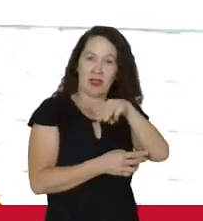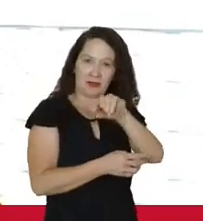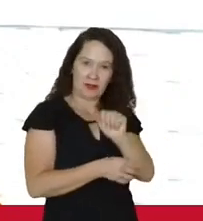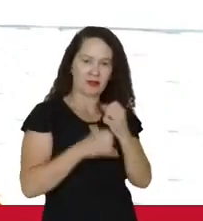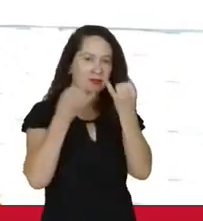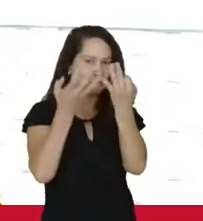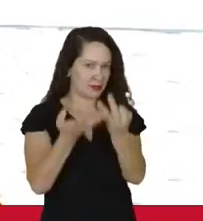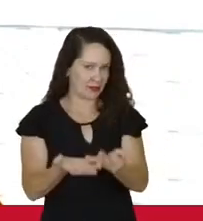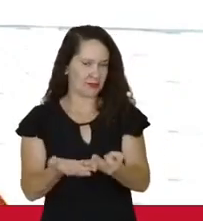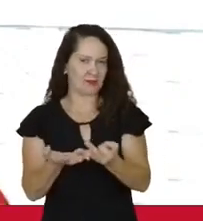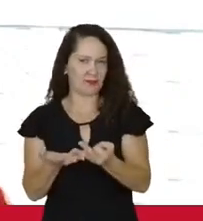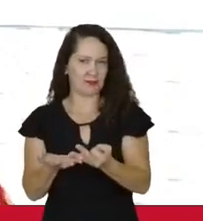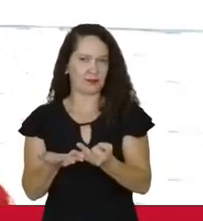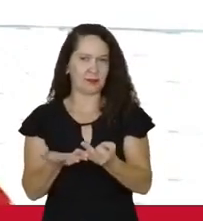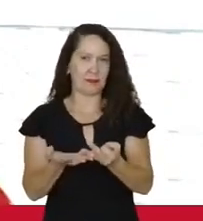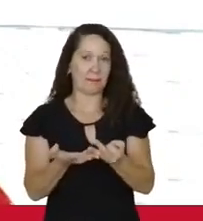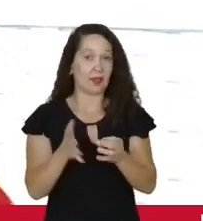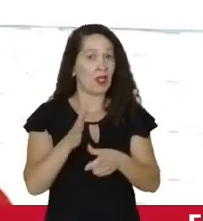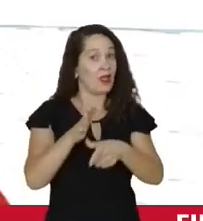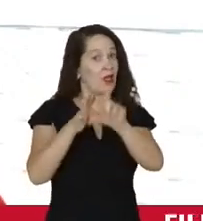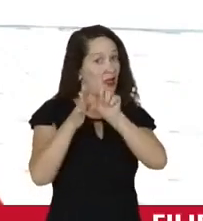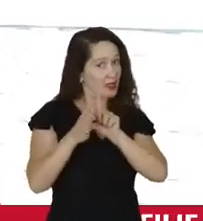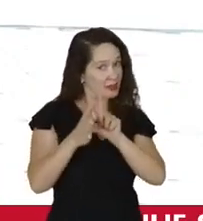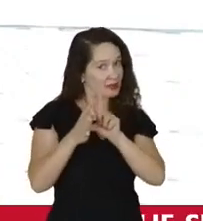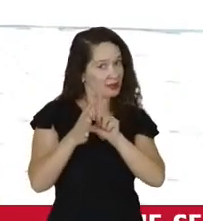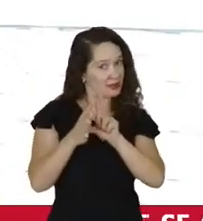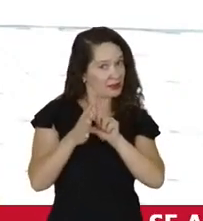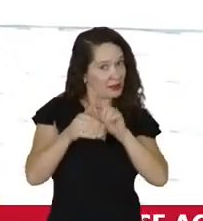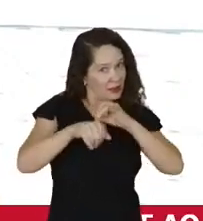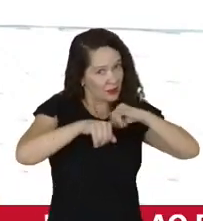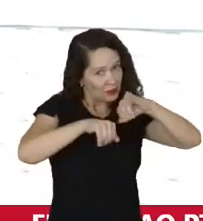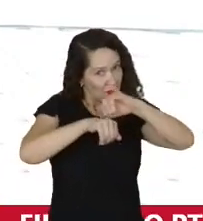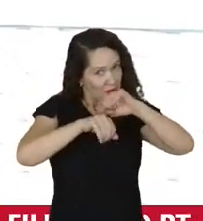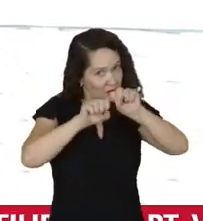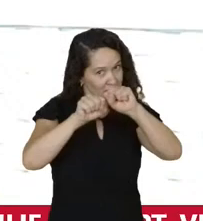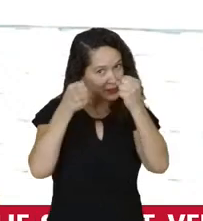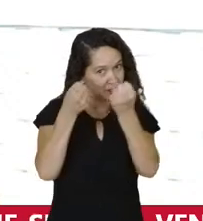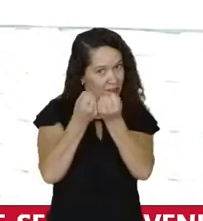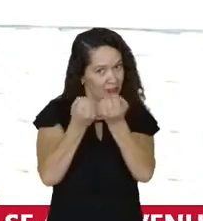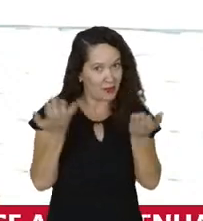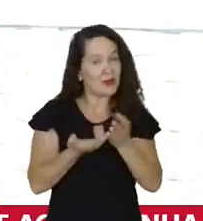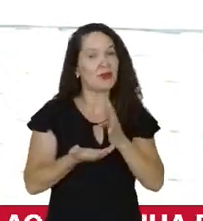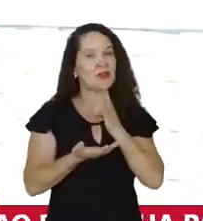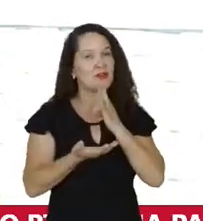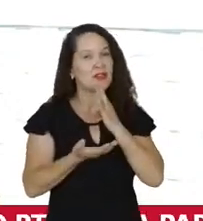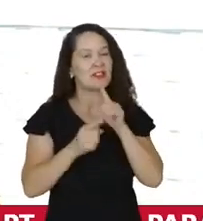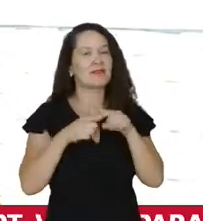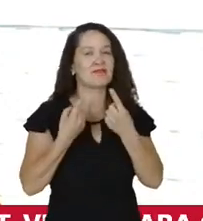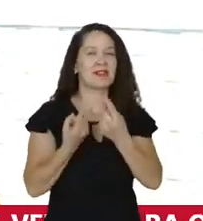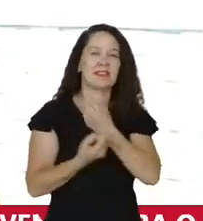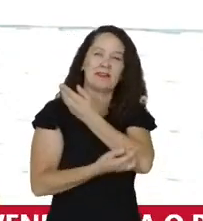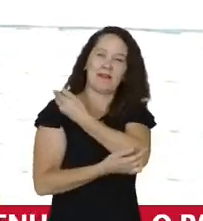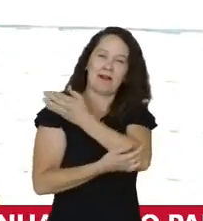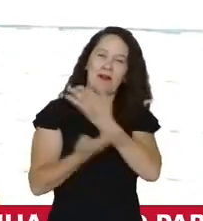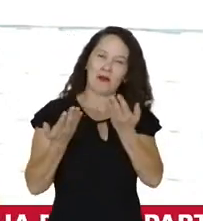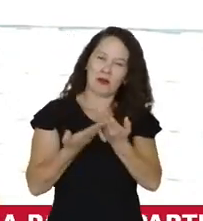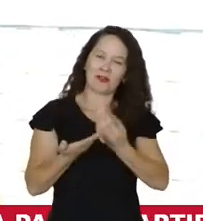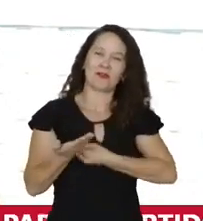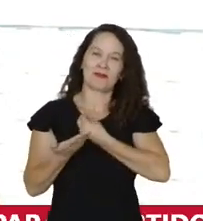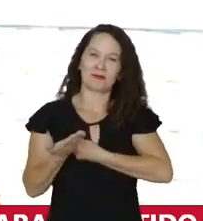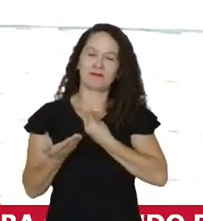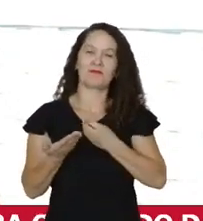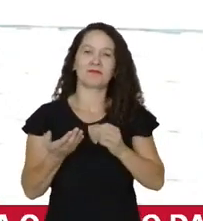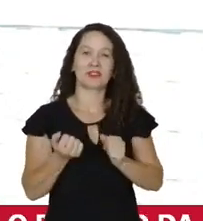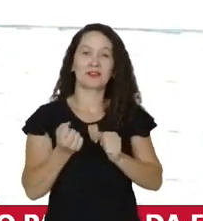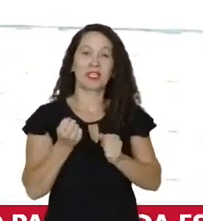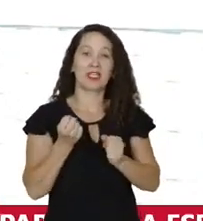explicou, ele ser anterior ao capitalismo como a gente entende, esse racismo que nós vivemos hoje tem